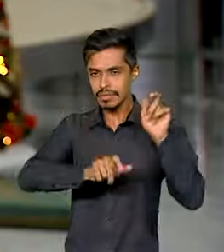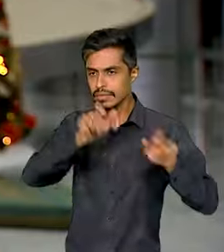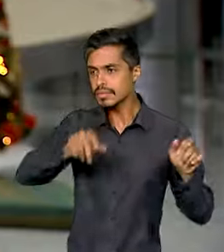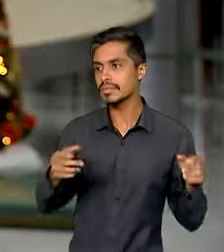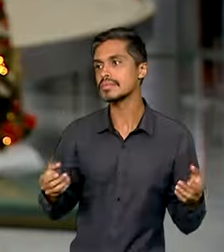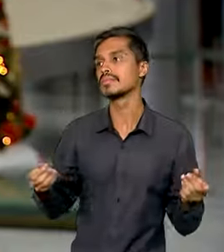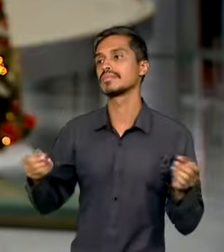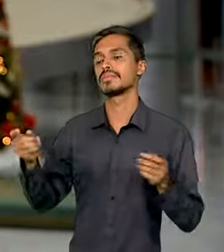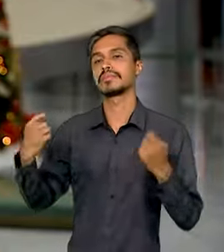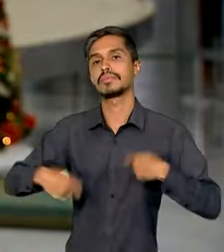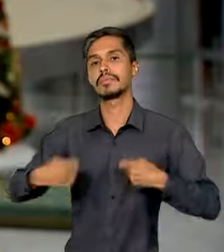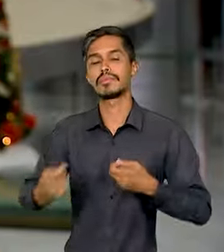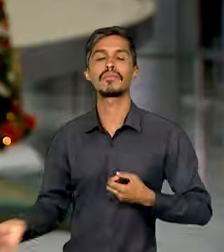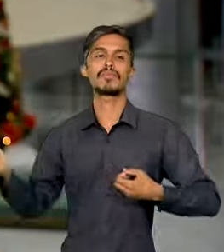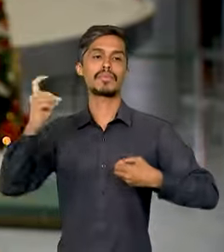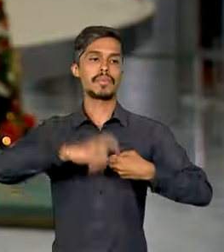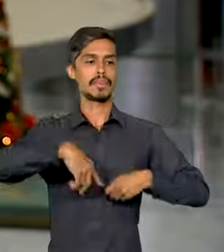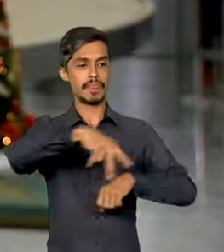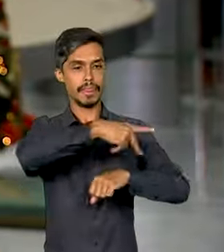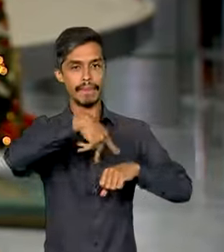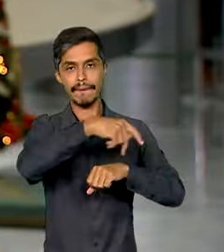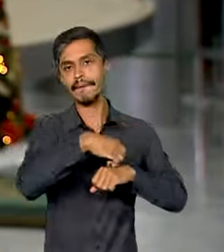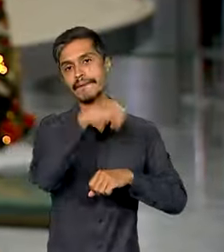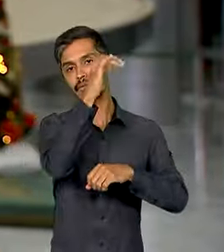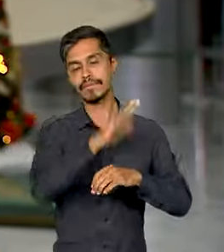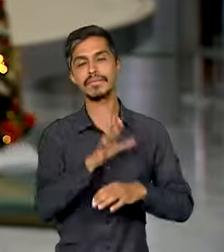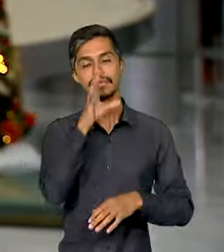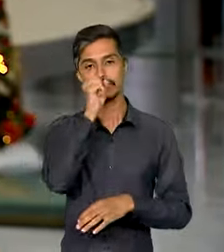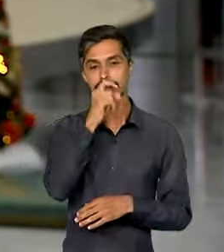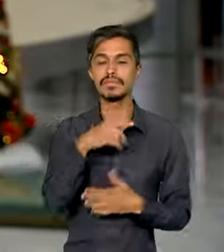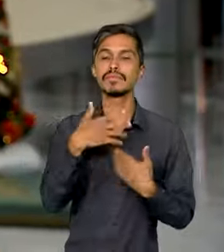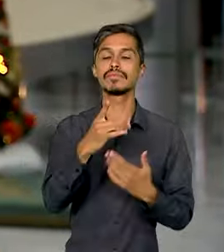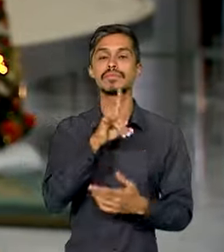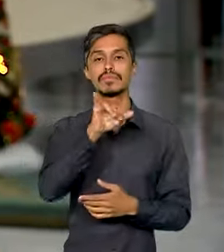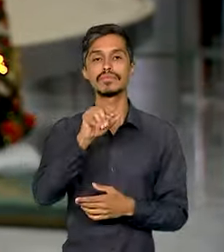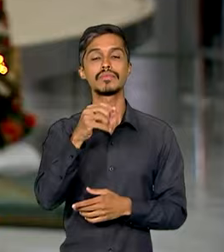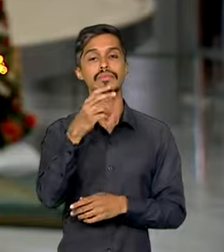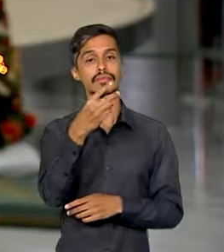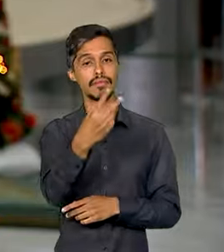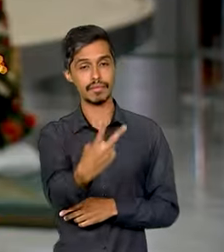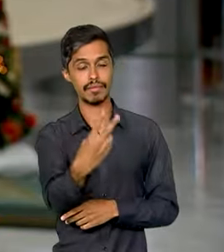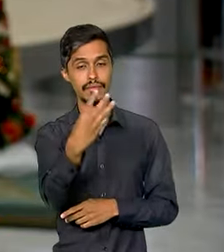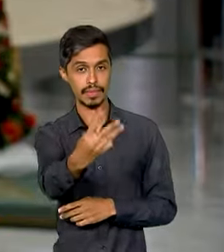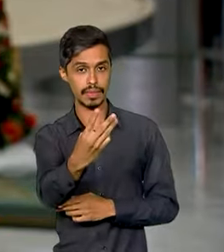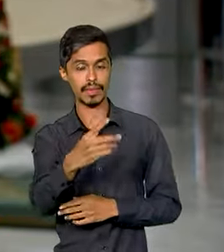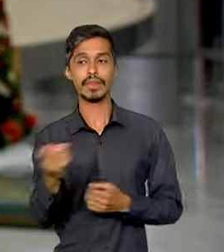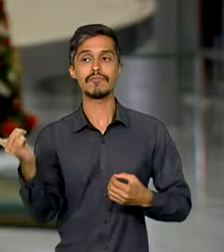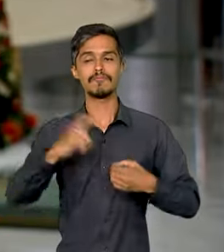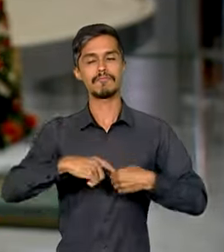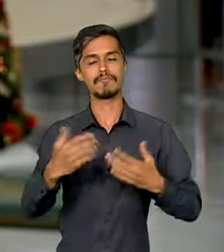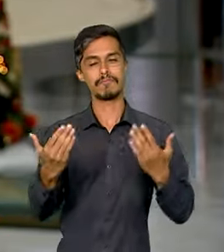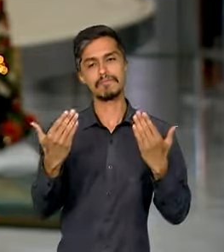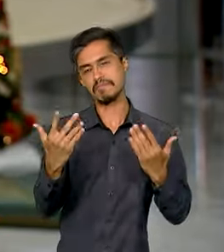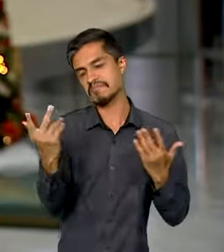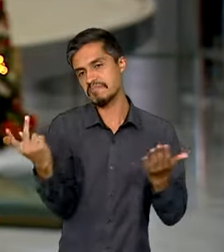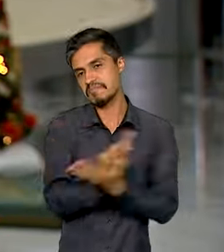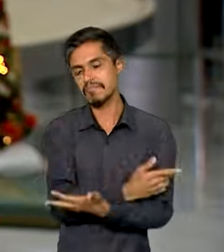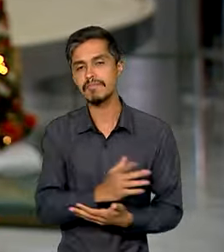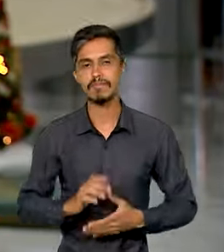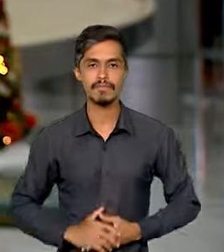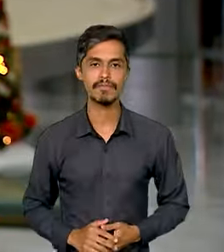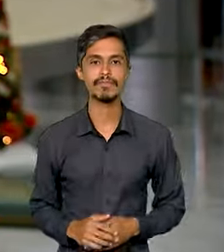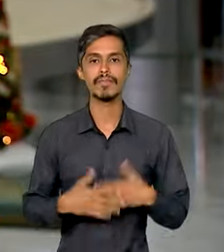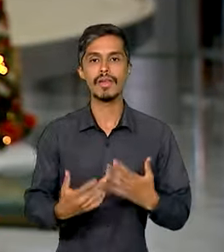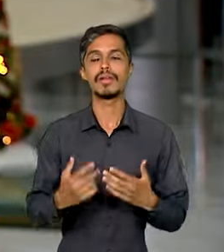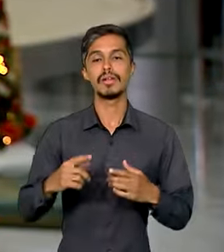devem retornar aqui ao país no sábado, dia 23, que é quando essa volta está prevista. E desde o